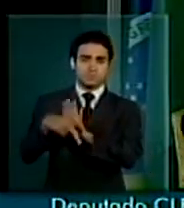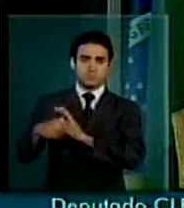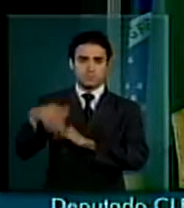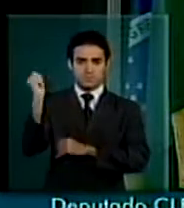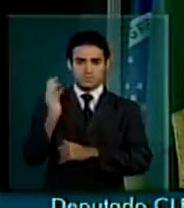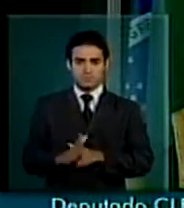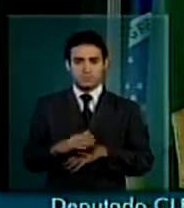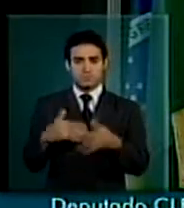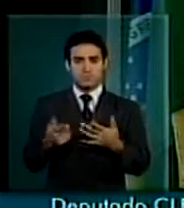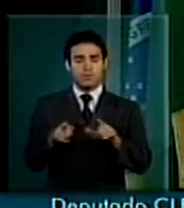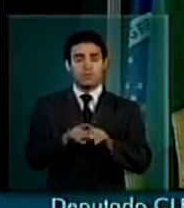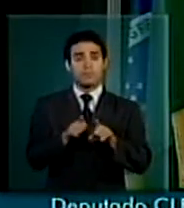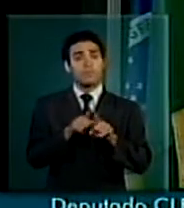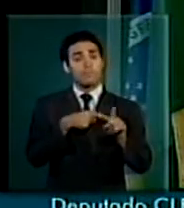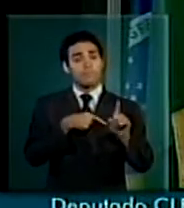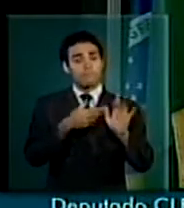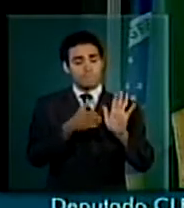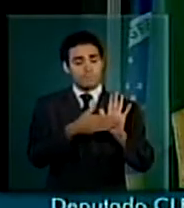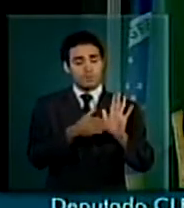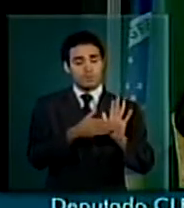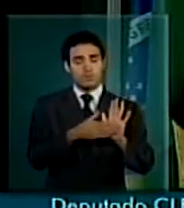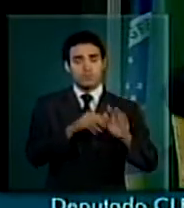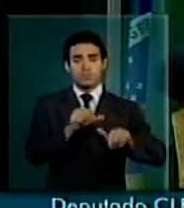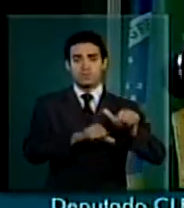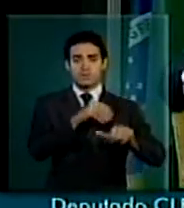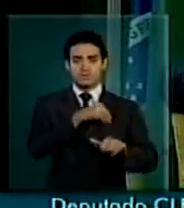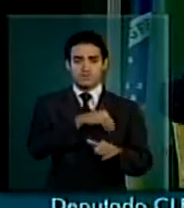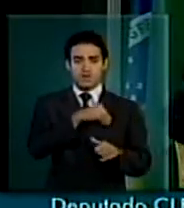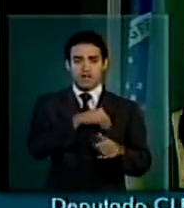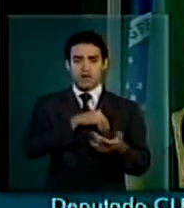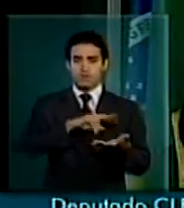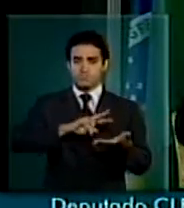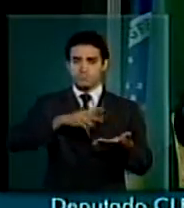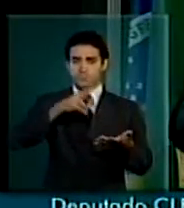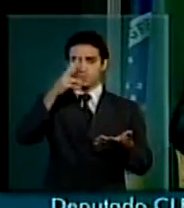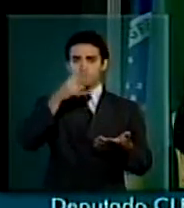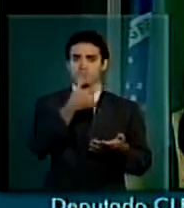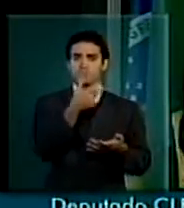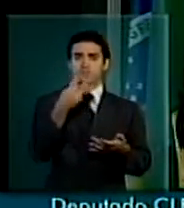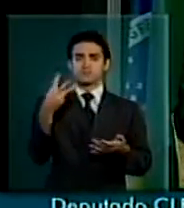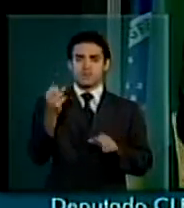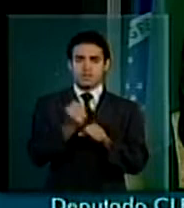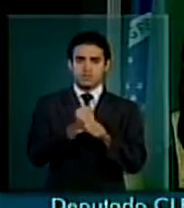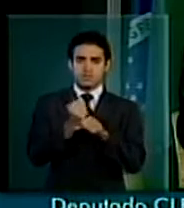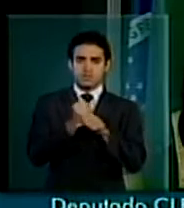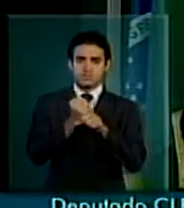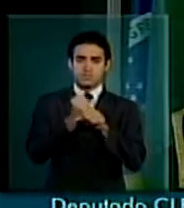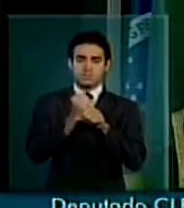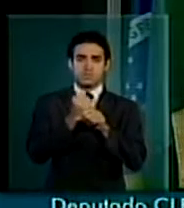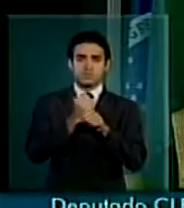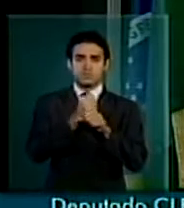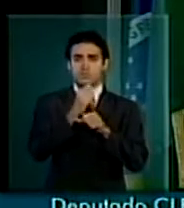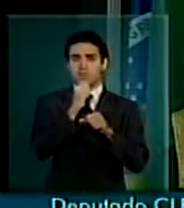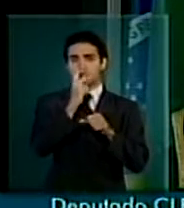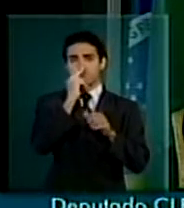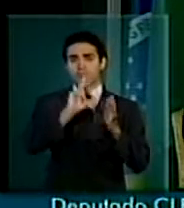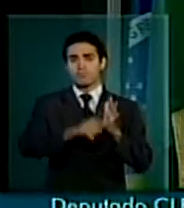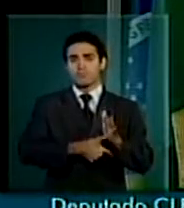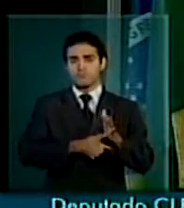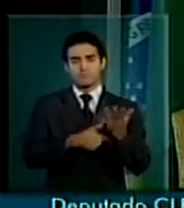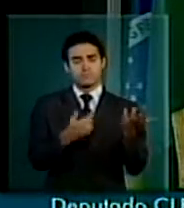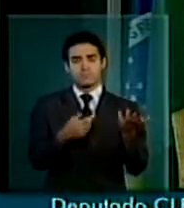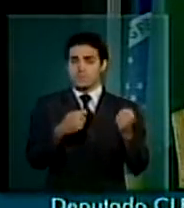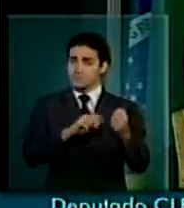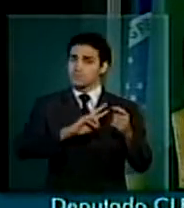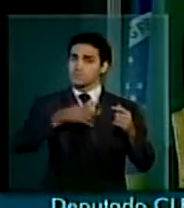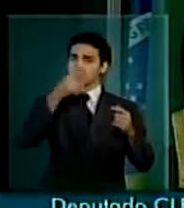a proposta de correção do salário mínimo ao longo dos 23 anos, essa política de correção, ela não é somente importante ao